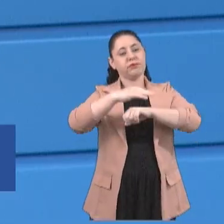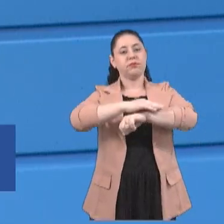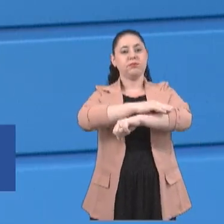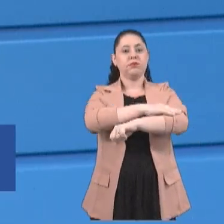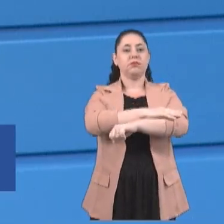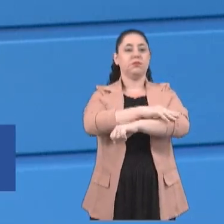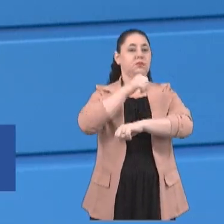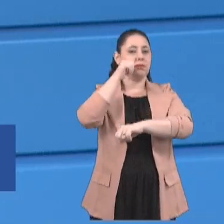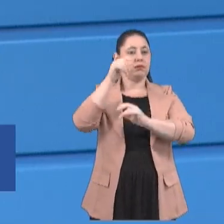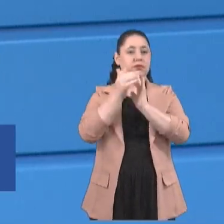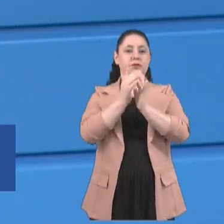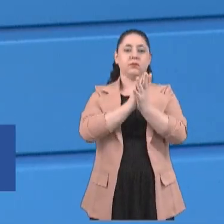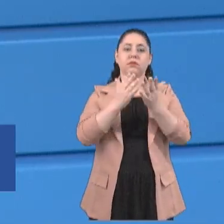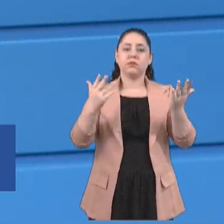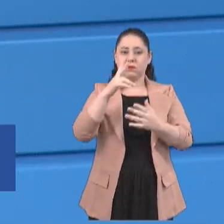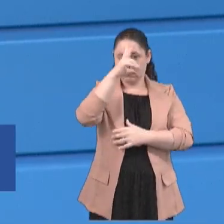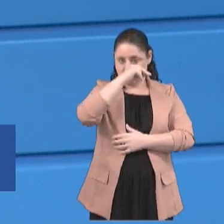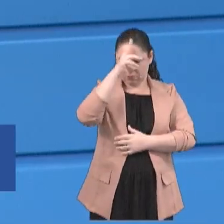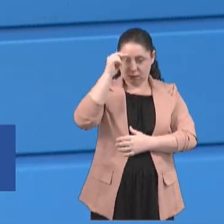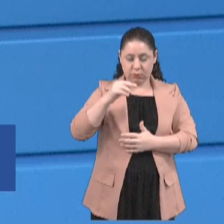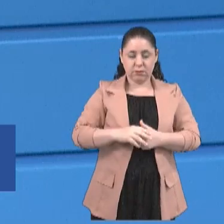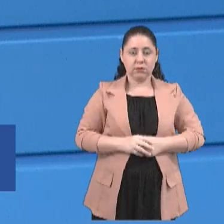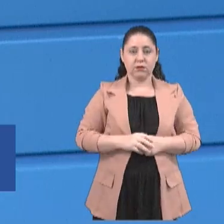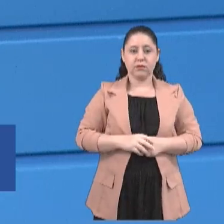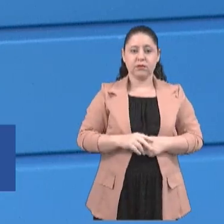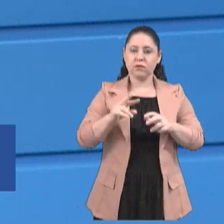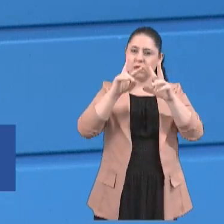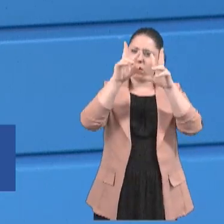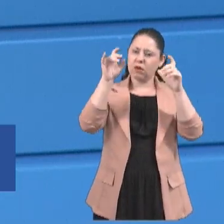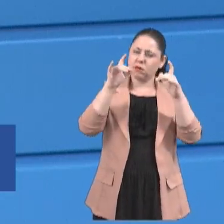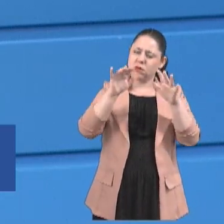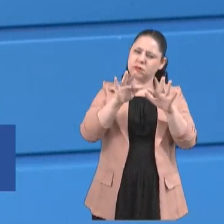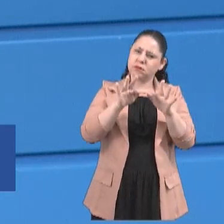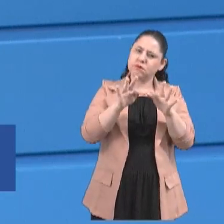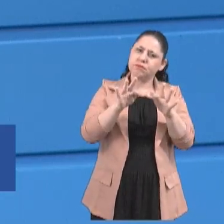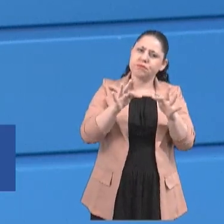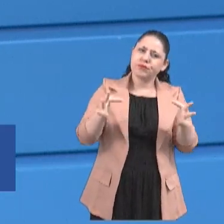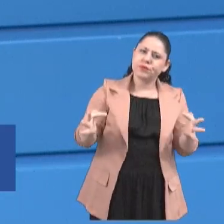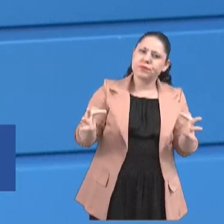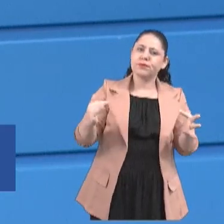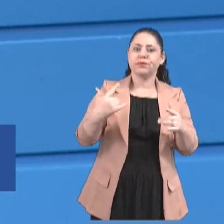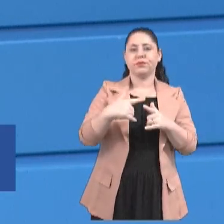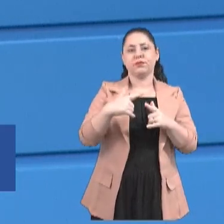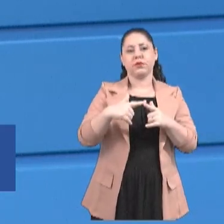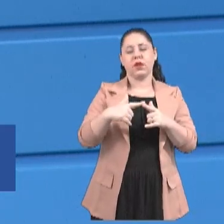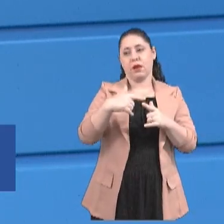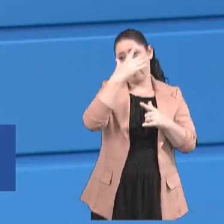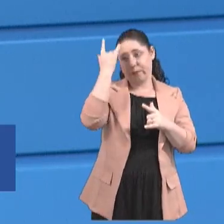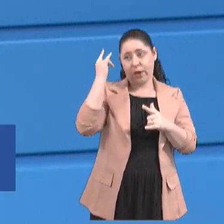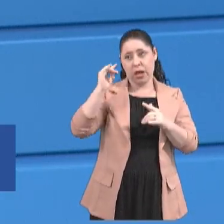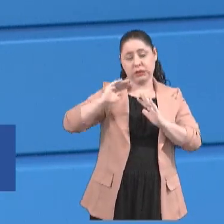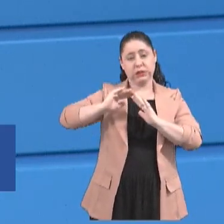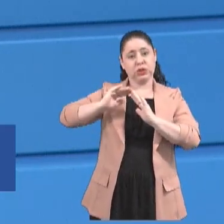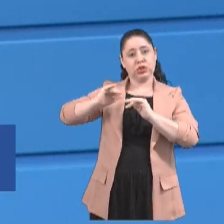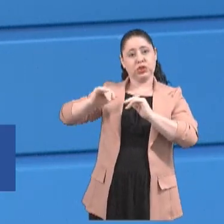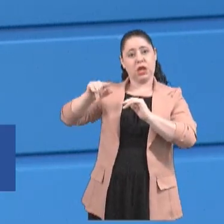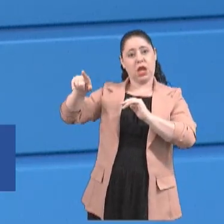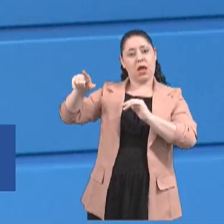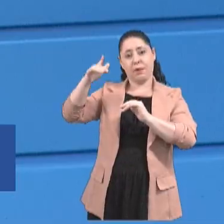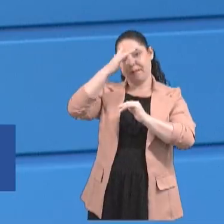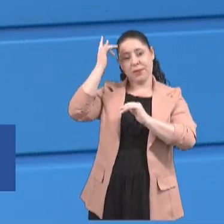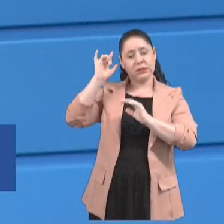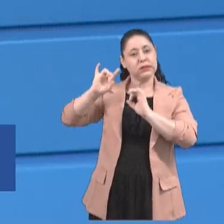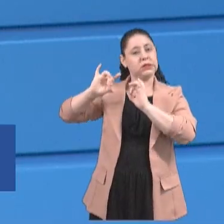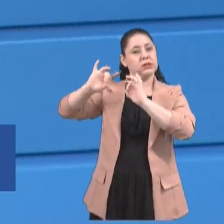prefeita. É um tema sensível. Eu fui procurado, deputado Caravina, por